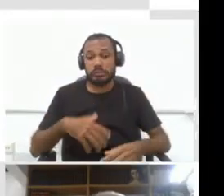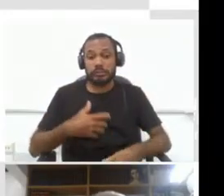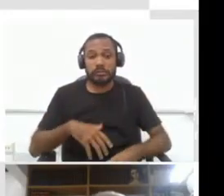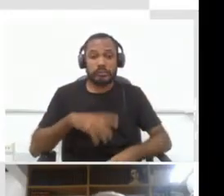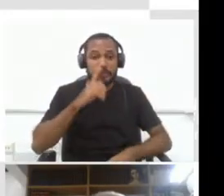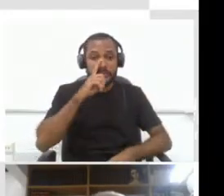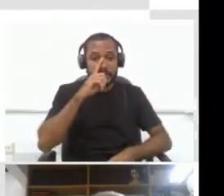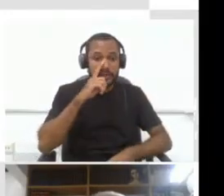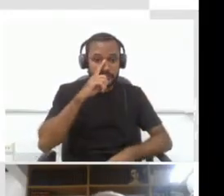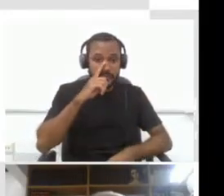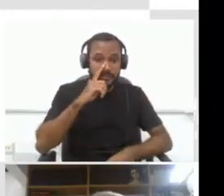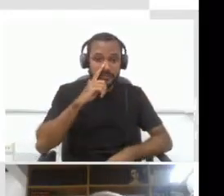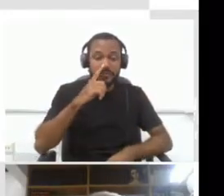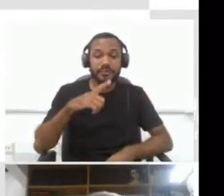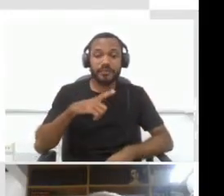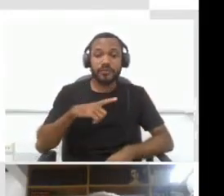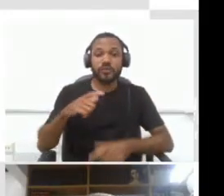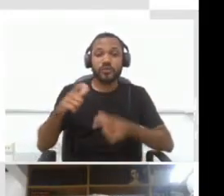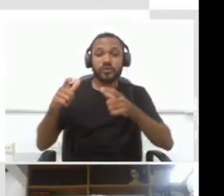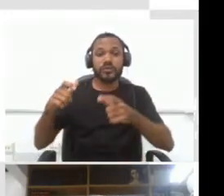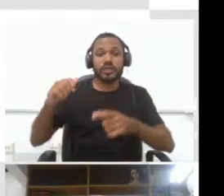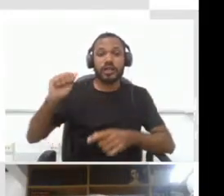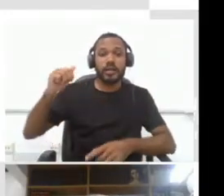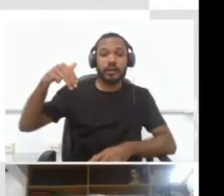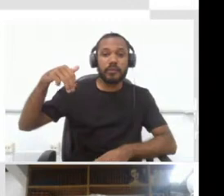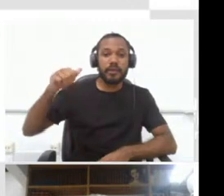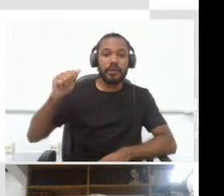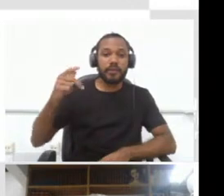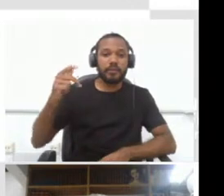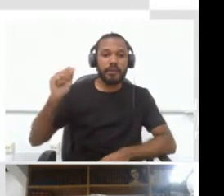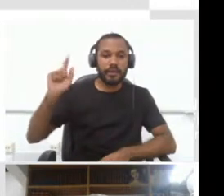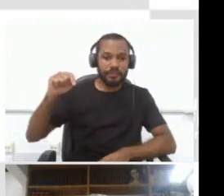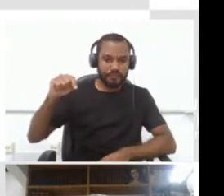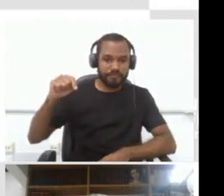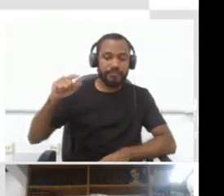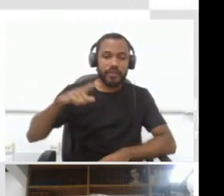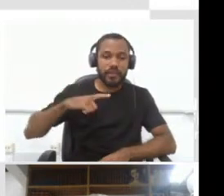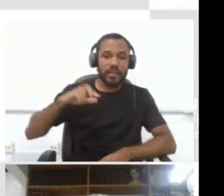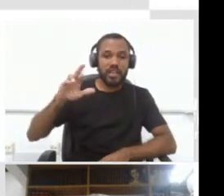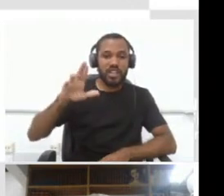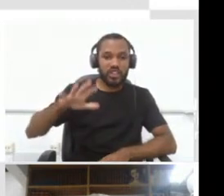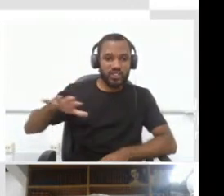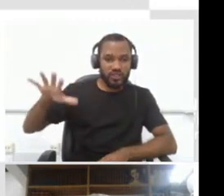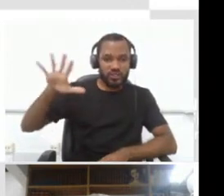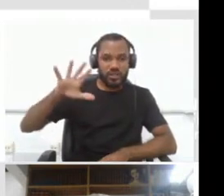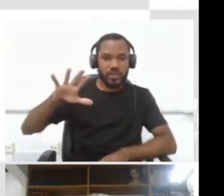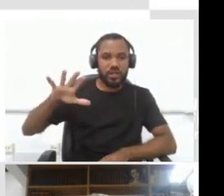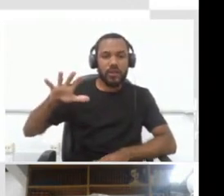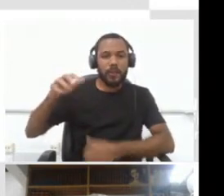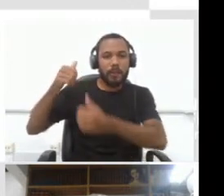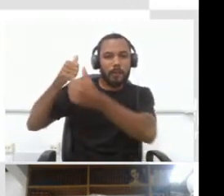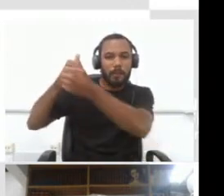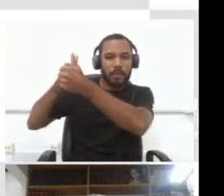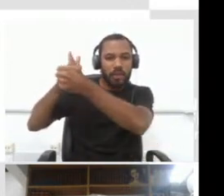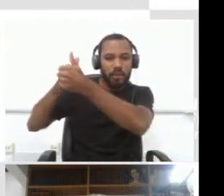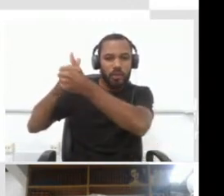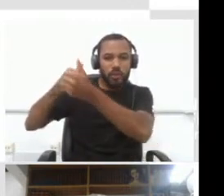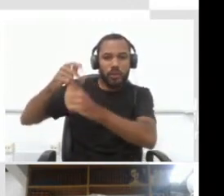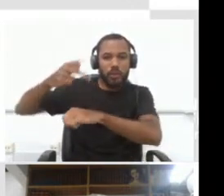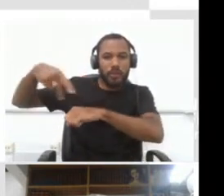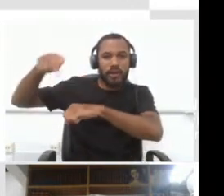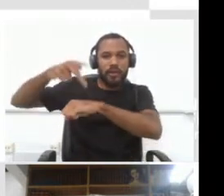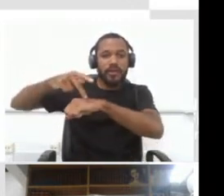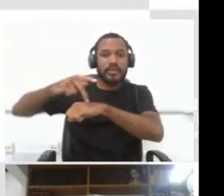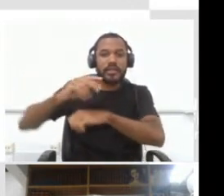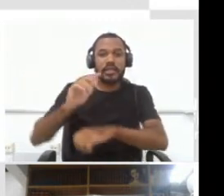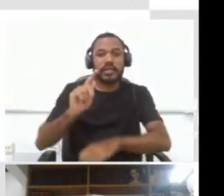Oiapoque, no Amapá, é a região, né, essa região aqui, que está próxima aqui da Guiana Francesa, Oiapoque, é a